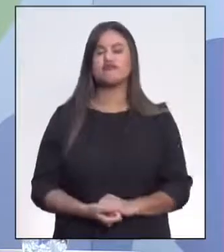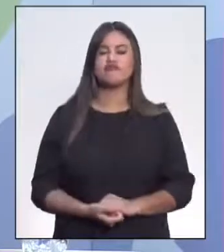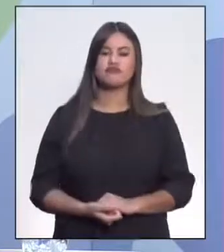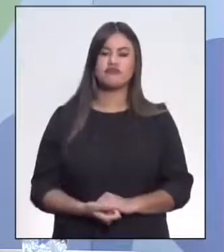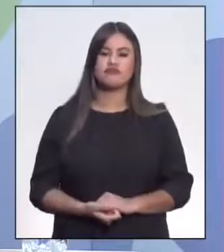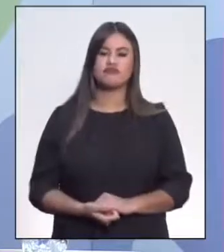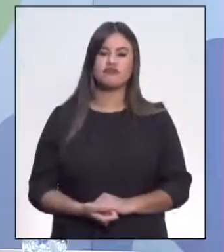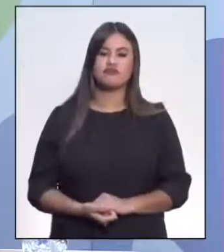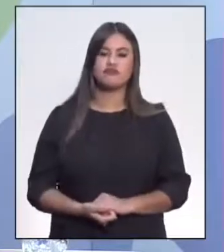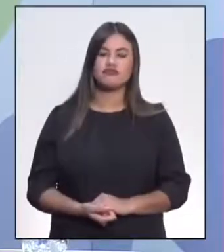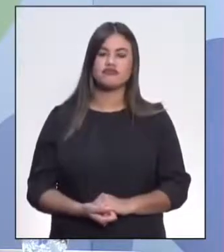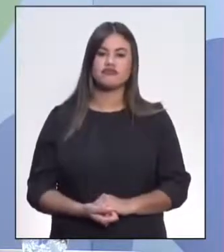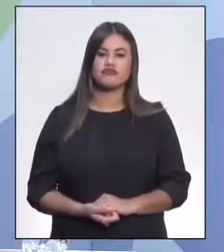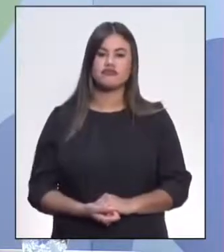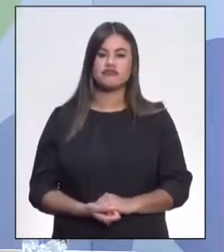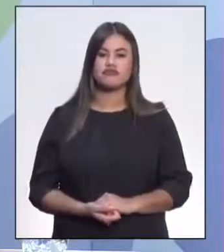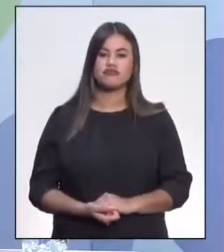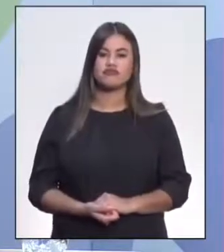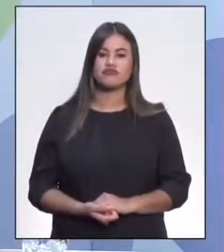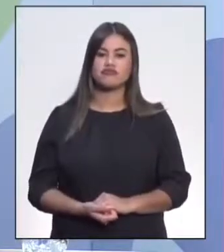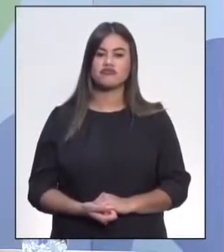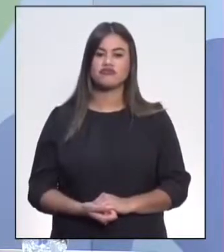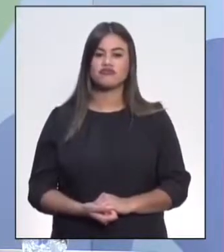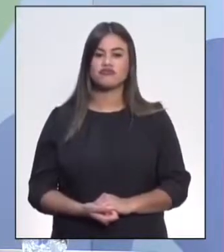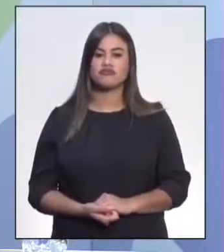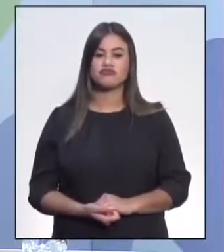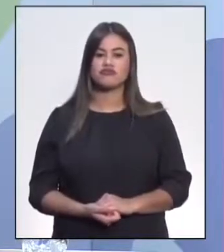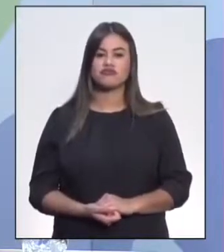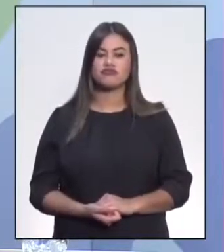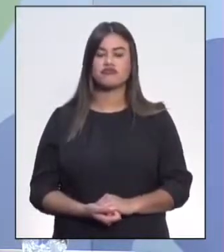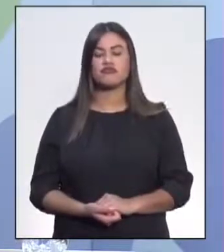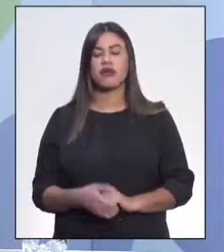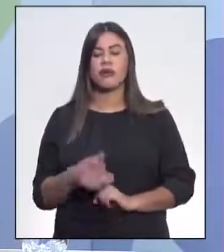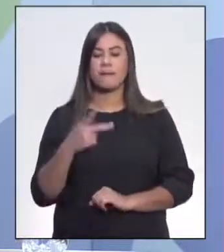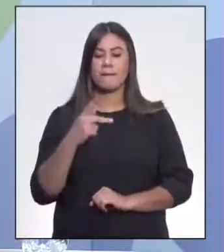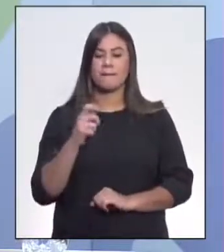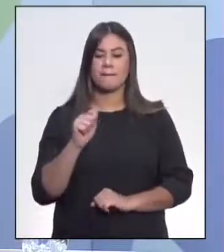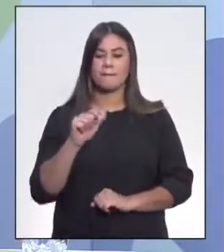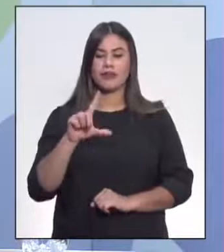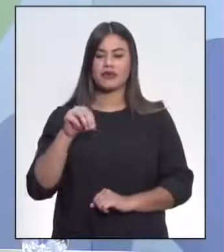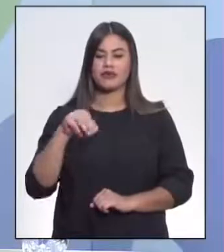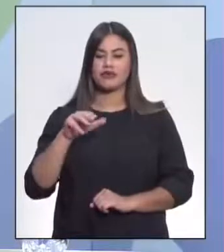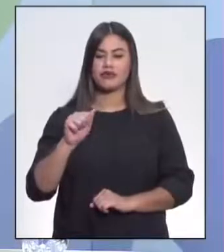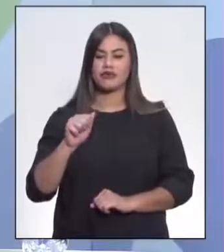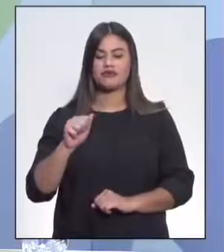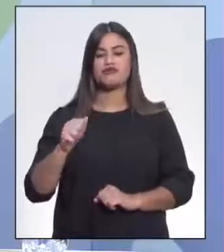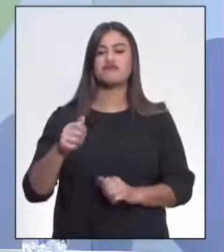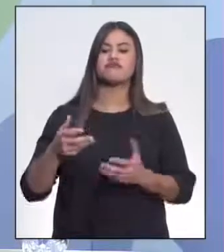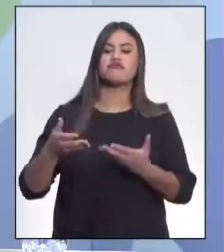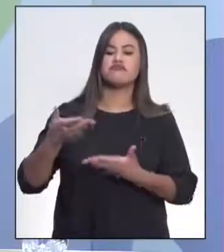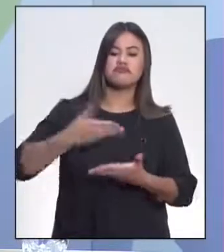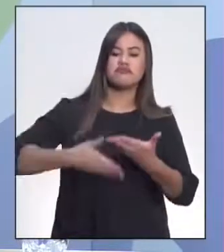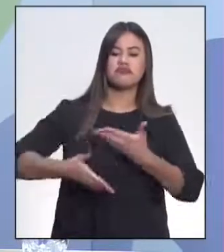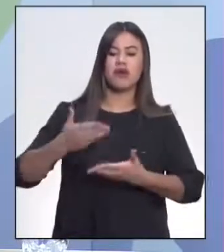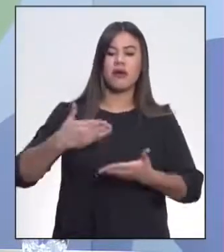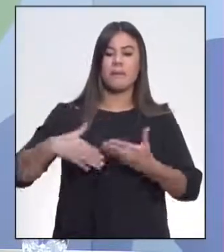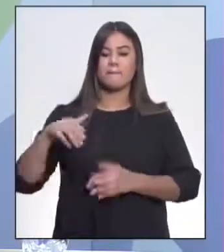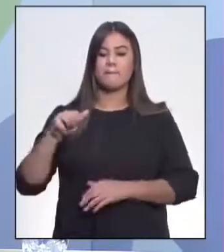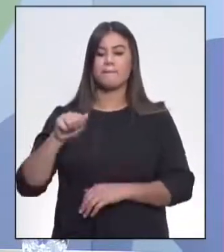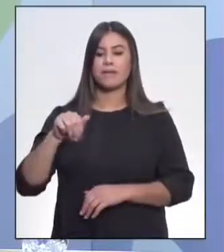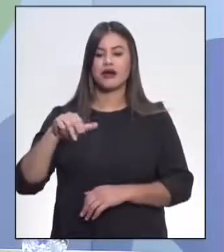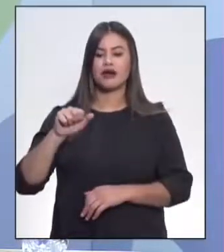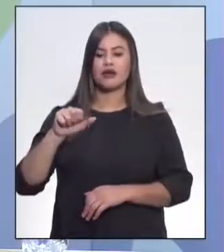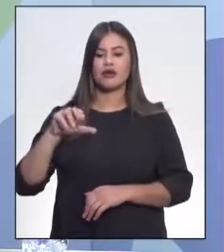A Paloma fala que tem uma relação aí entre uma ukulele e a capoeira.